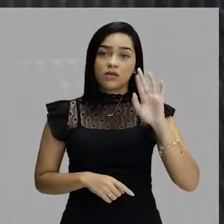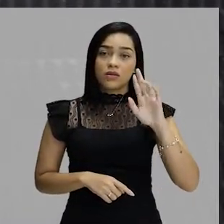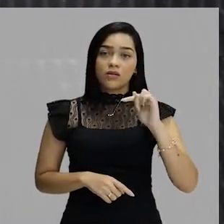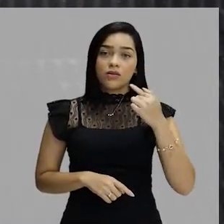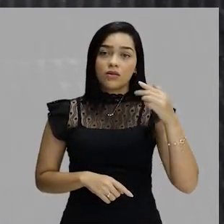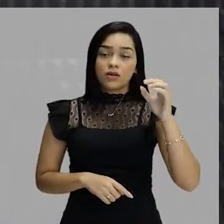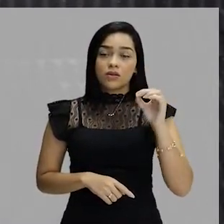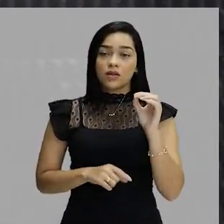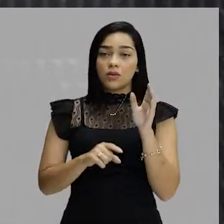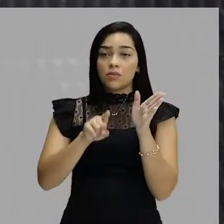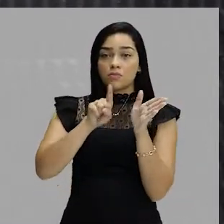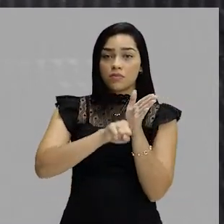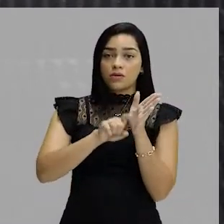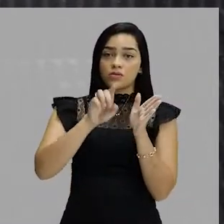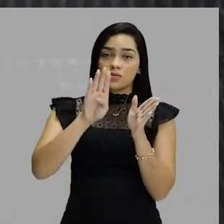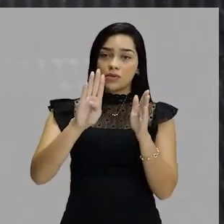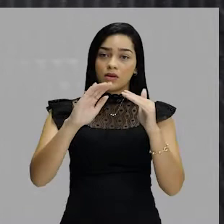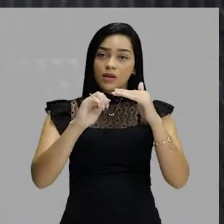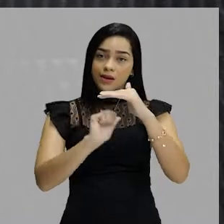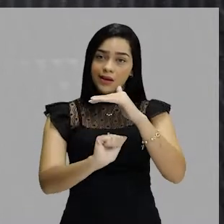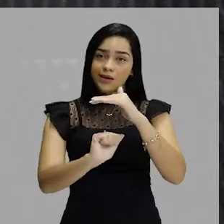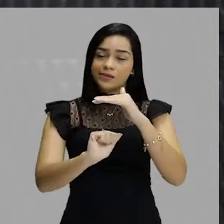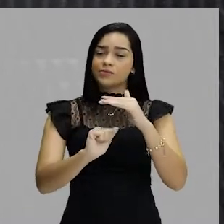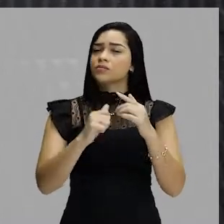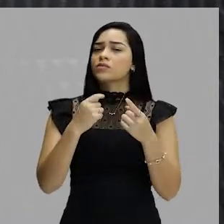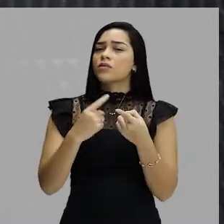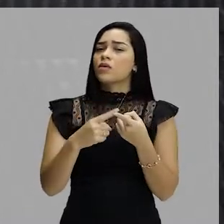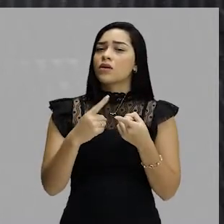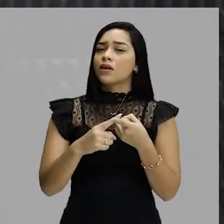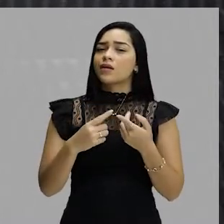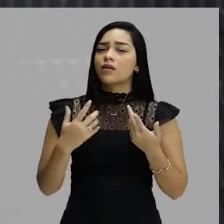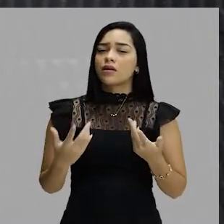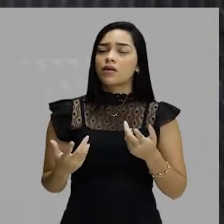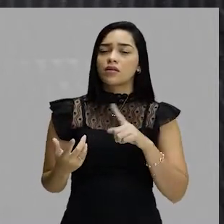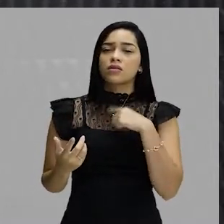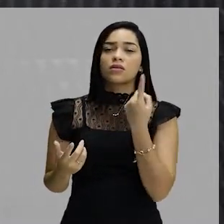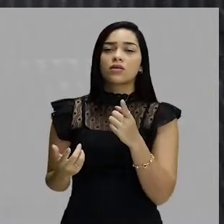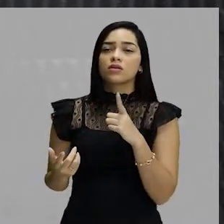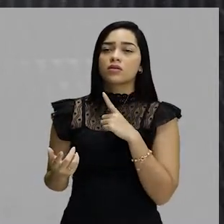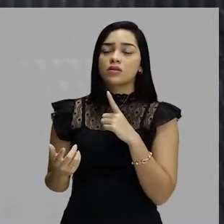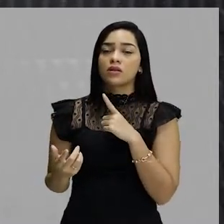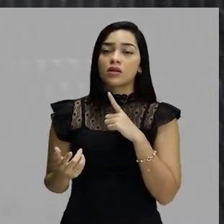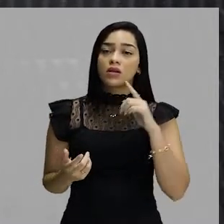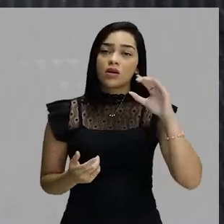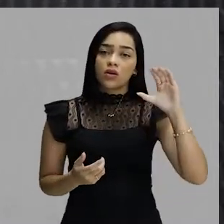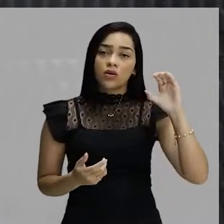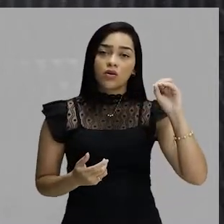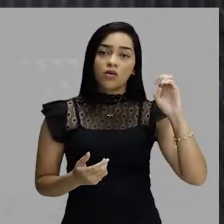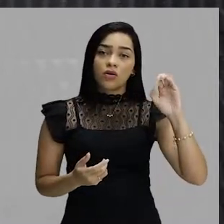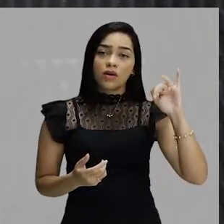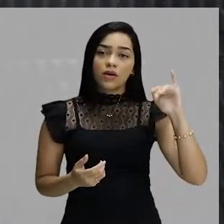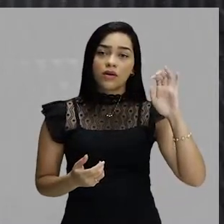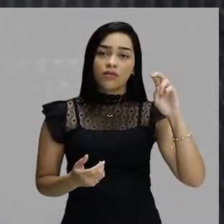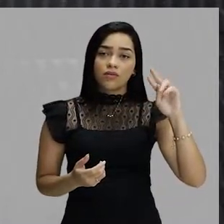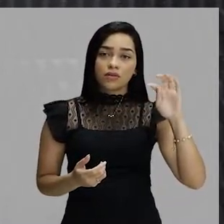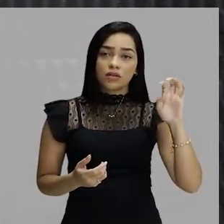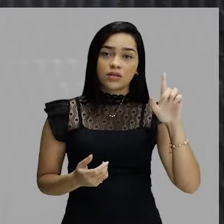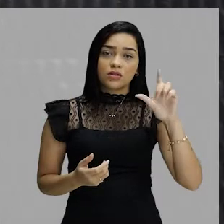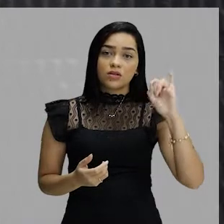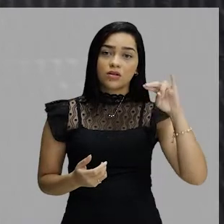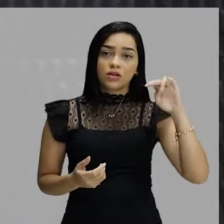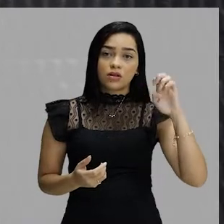vale b menos a. Certo? Então, o que nós chamamos de coeficiente linear? É